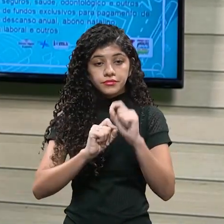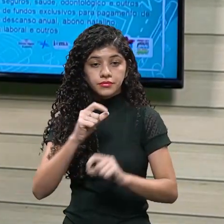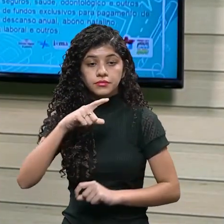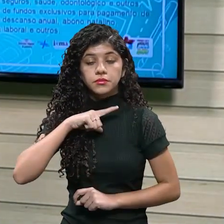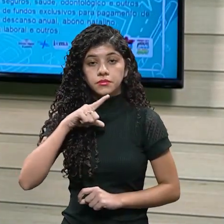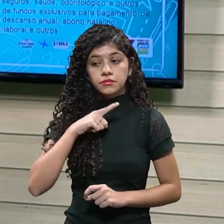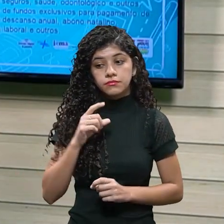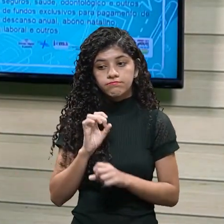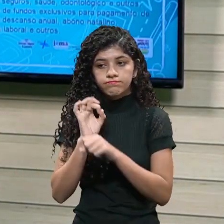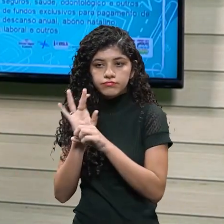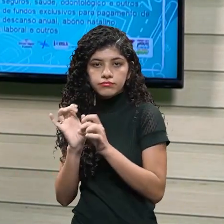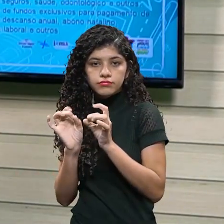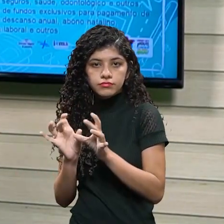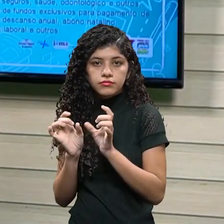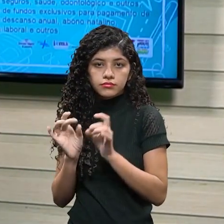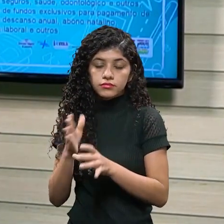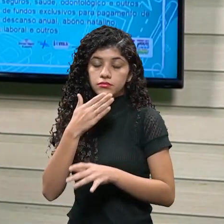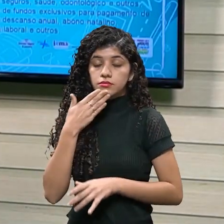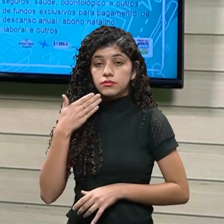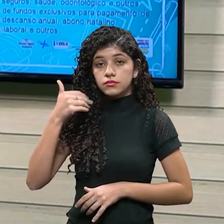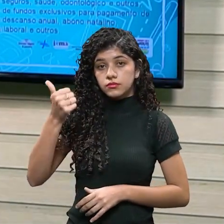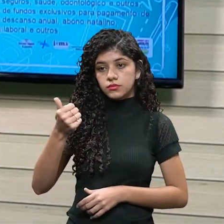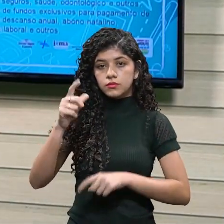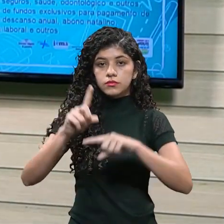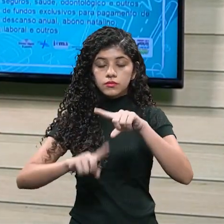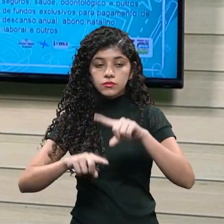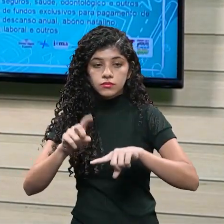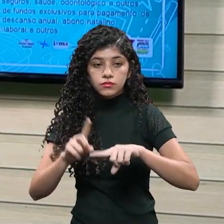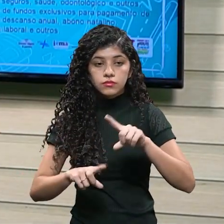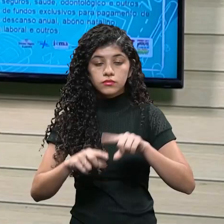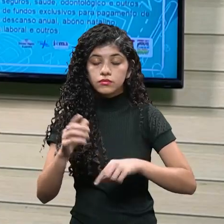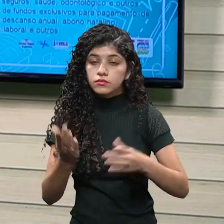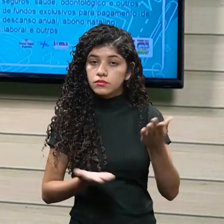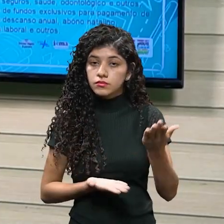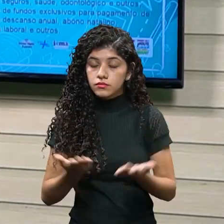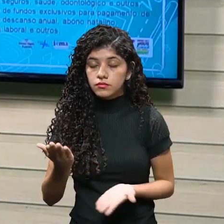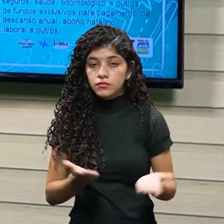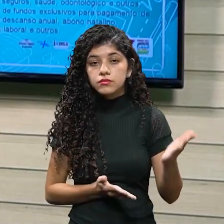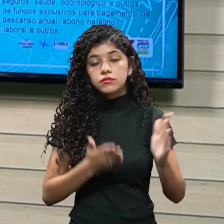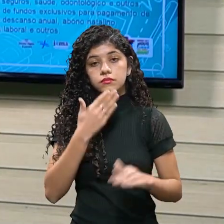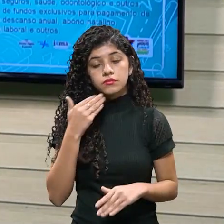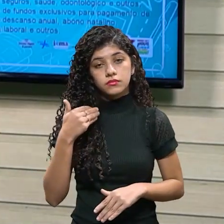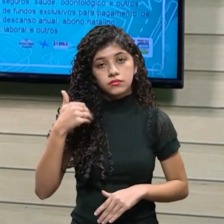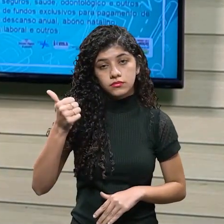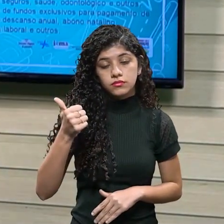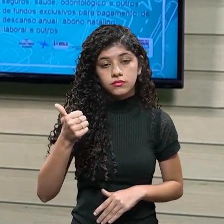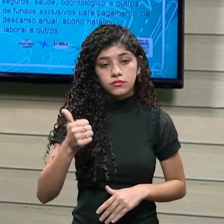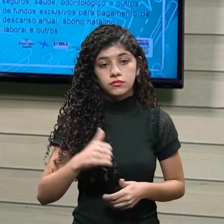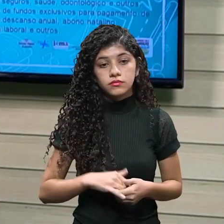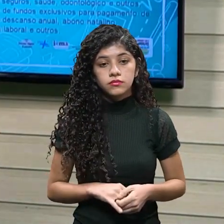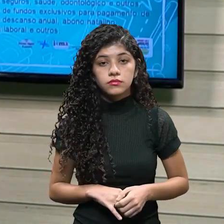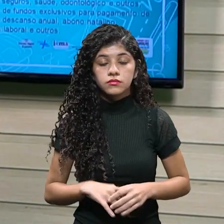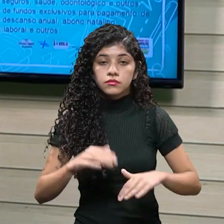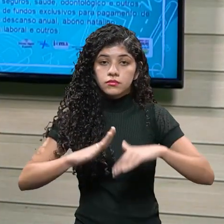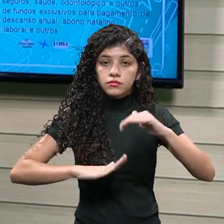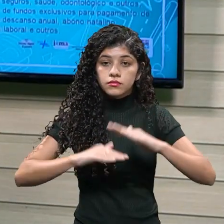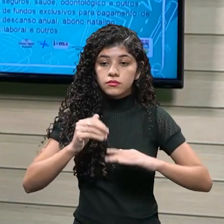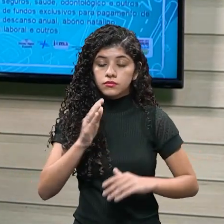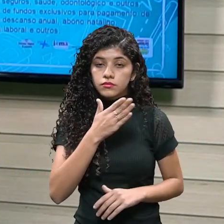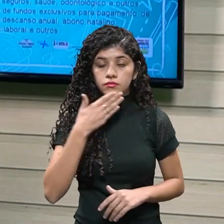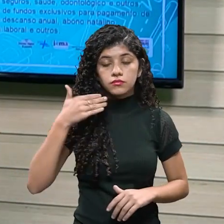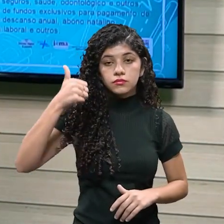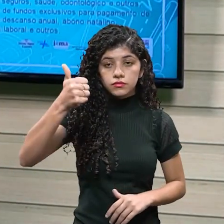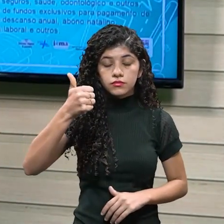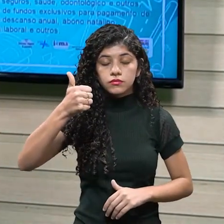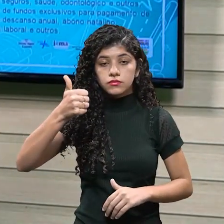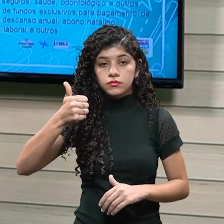um produto de maior qualidade, prestar um serviço com mais qualidade, né? Sendo um profissional de destaque, ou